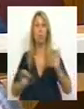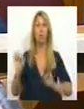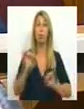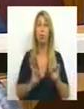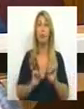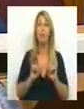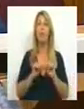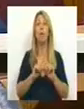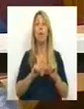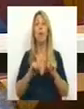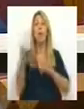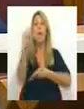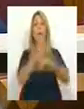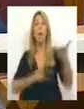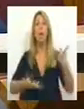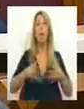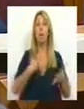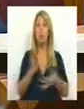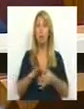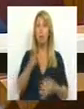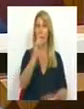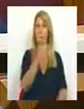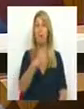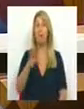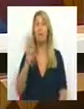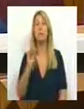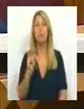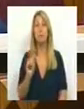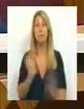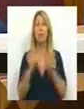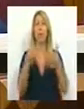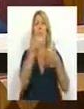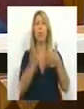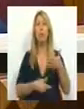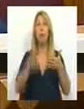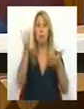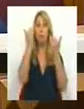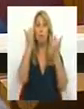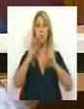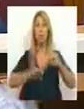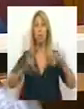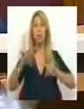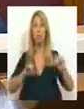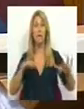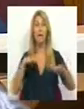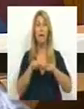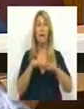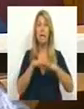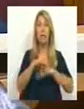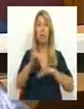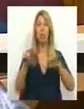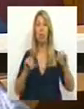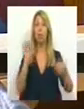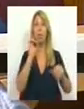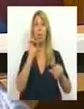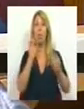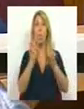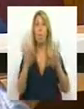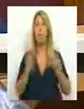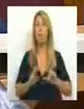para o intercâmbio solidário entre IPSS, para o portal de informação estatística, para as redes locais para a